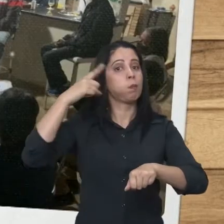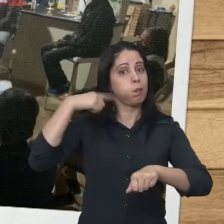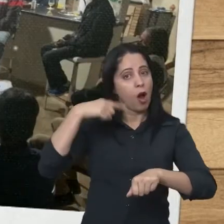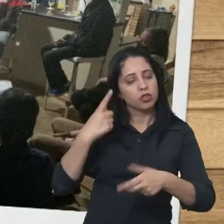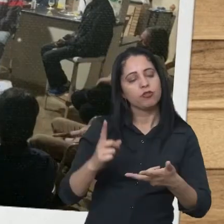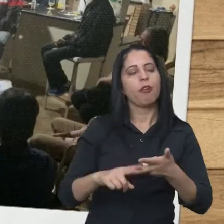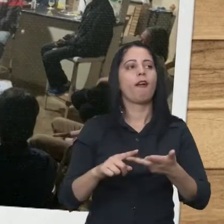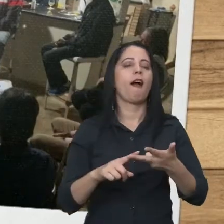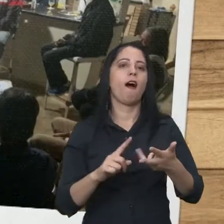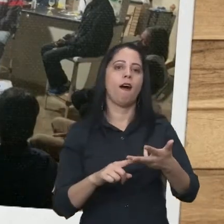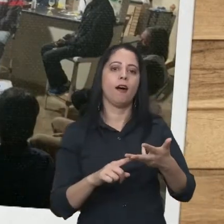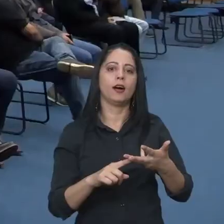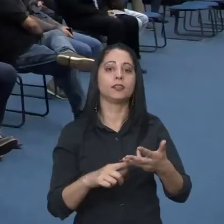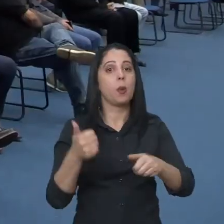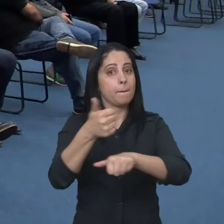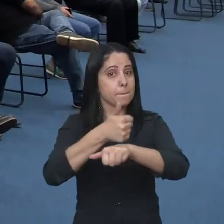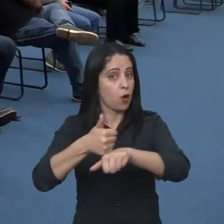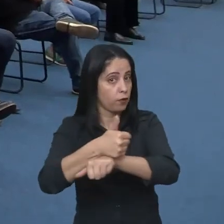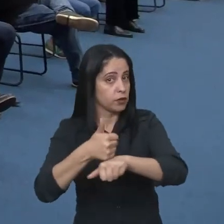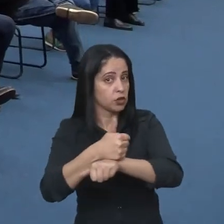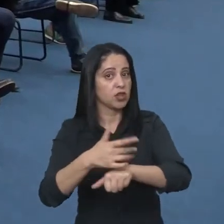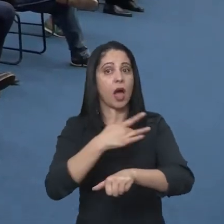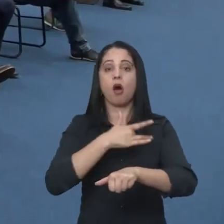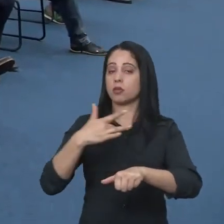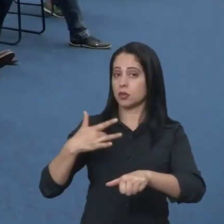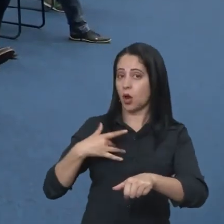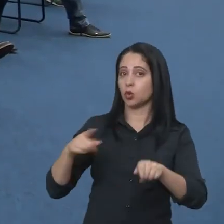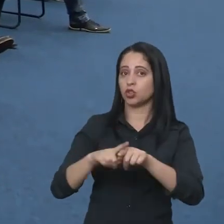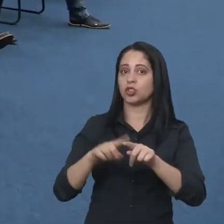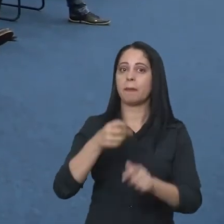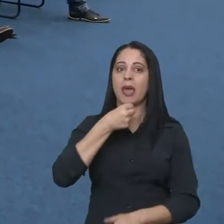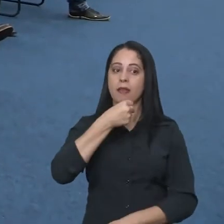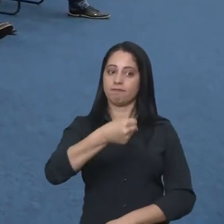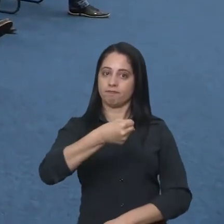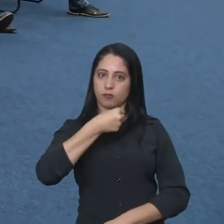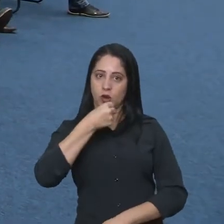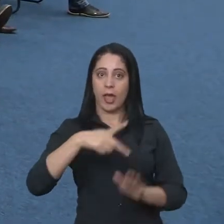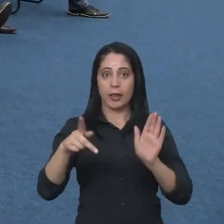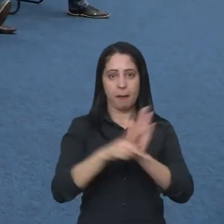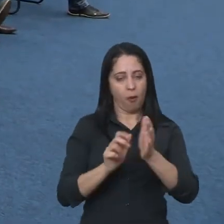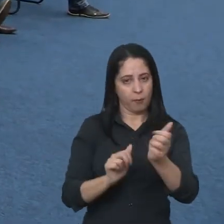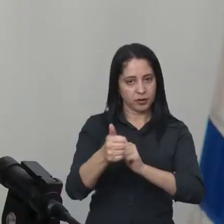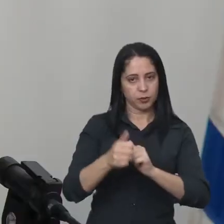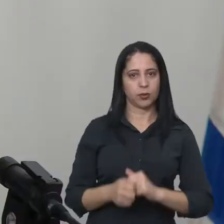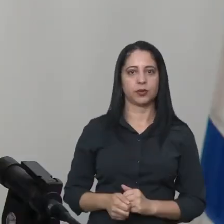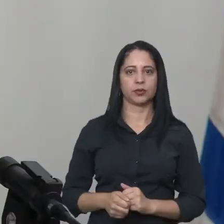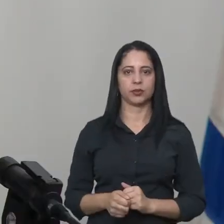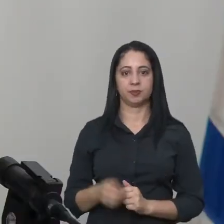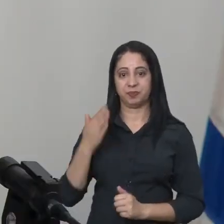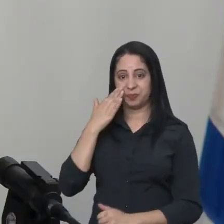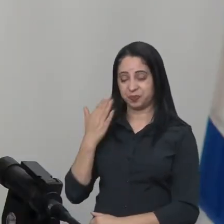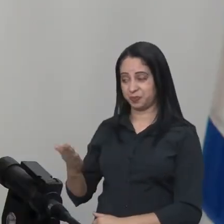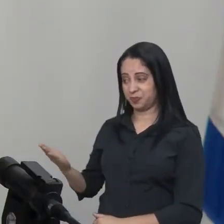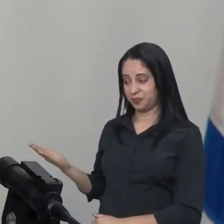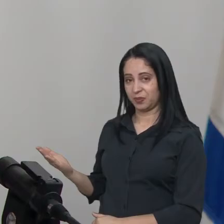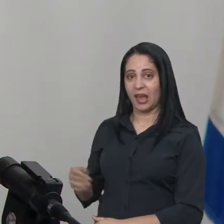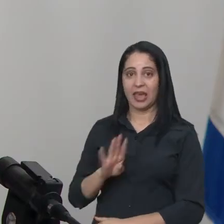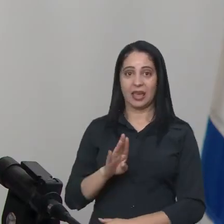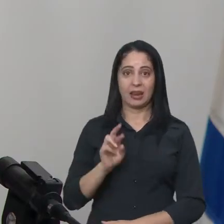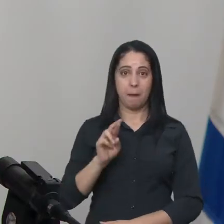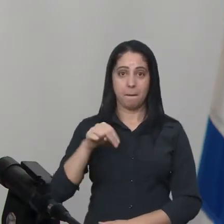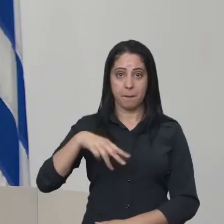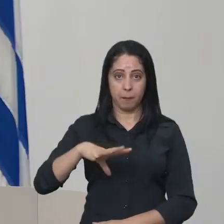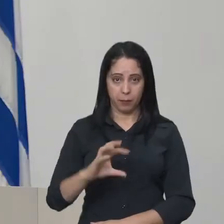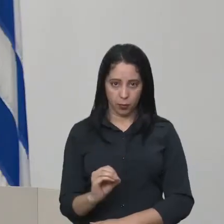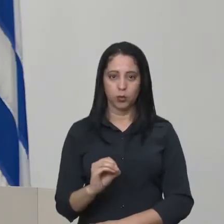advogados da área do direito esportivo, profissionais da área da saúde e jornalistas esportivos. Bruno Vasconcelos, presidente do